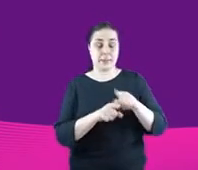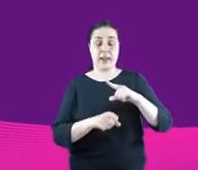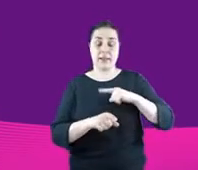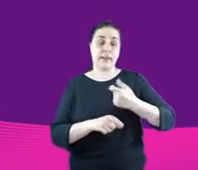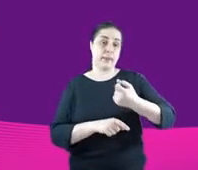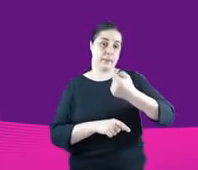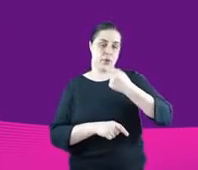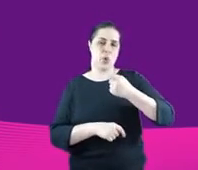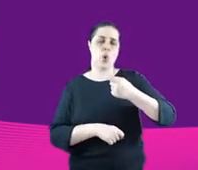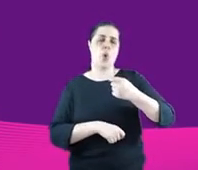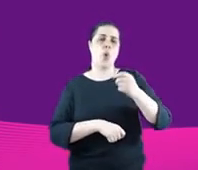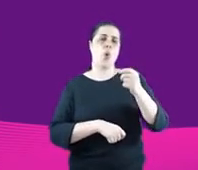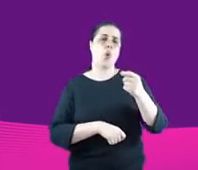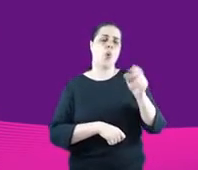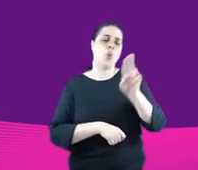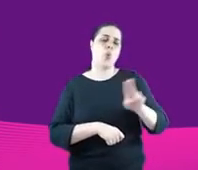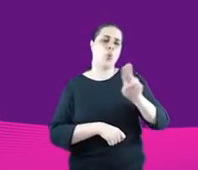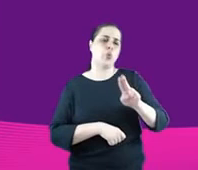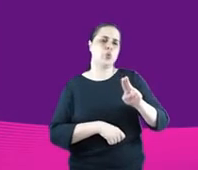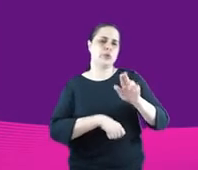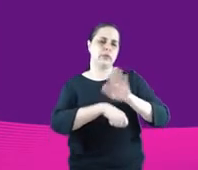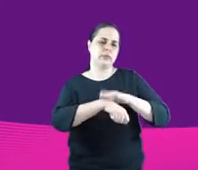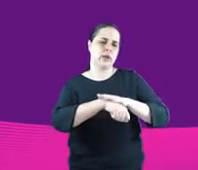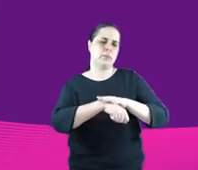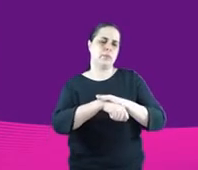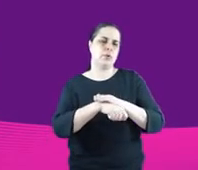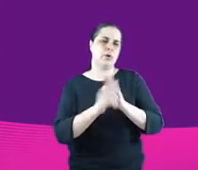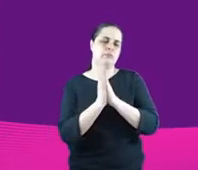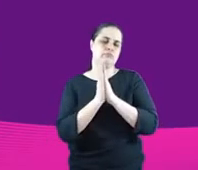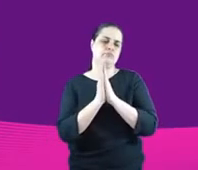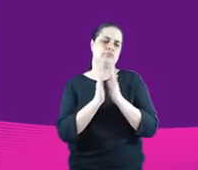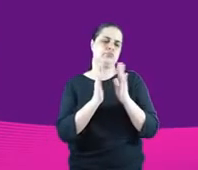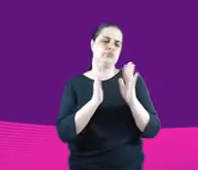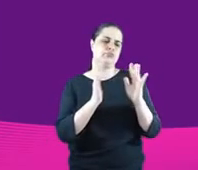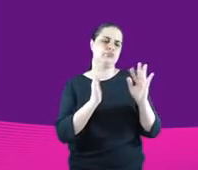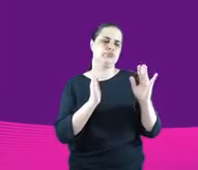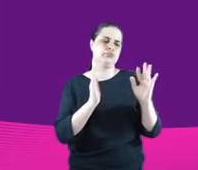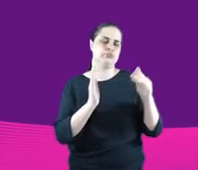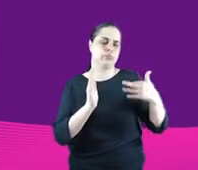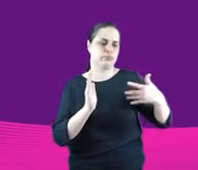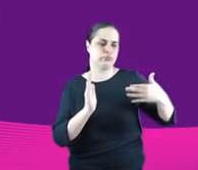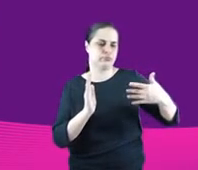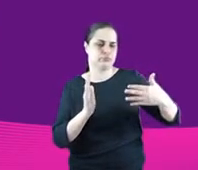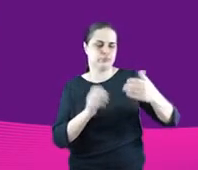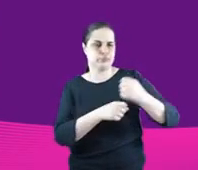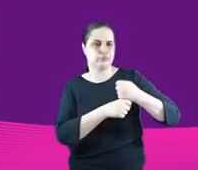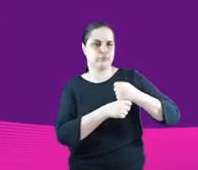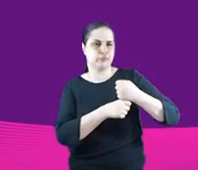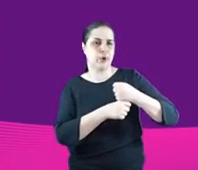pode aumentar a probabilidade de um câncer de endométrio por causar hipertrofia